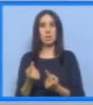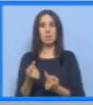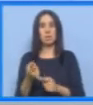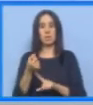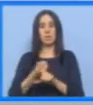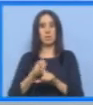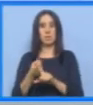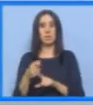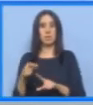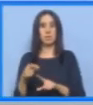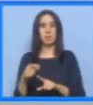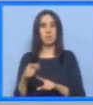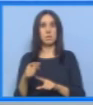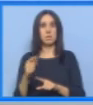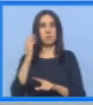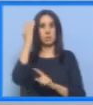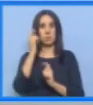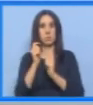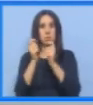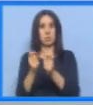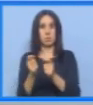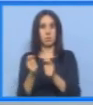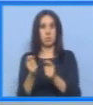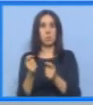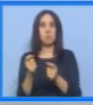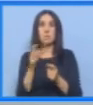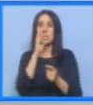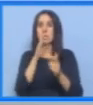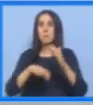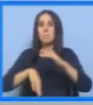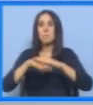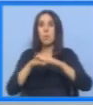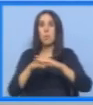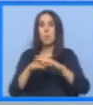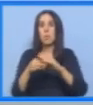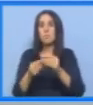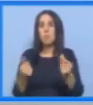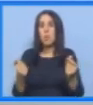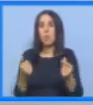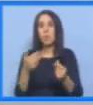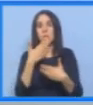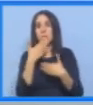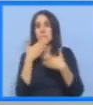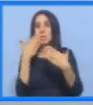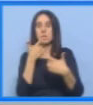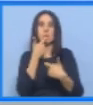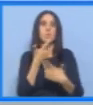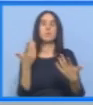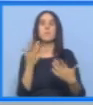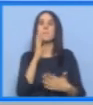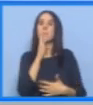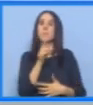causa de canonização, de alguma cura inexplicada, de uma graça recebida. Tudo isto